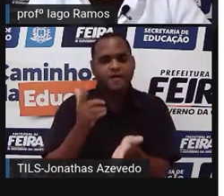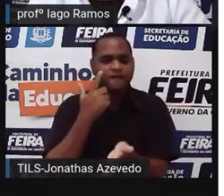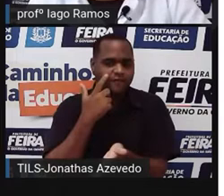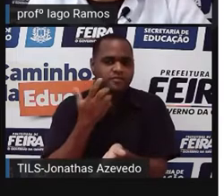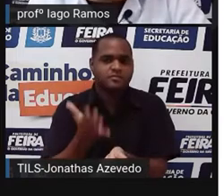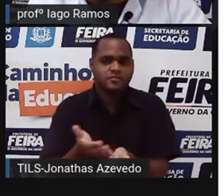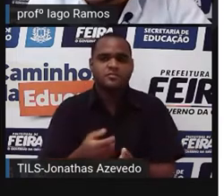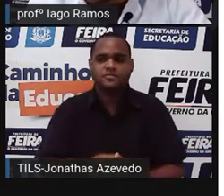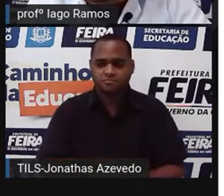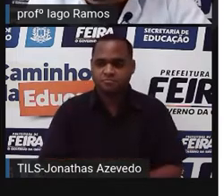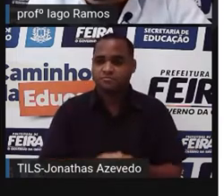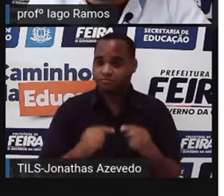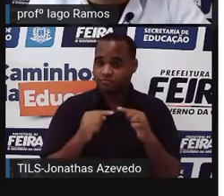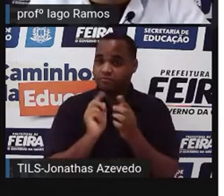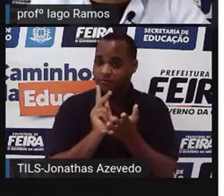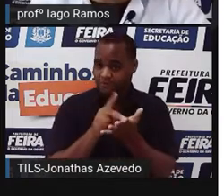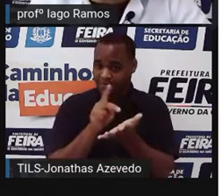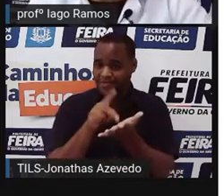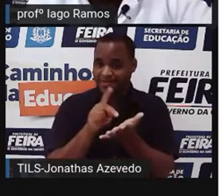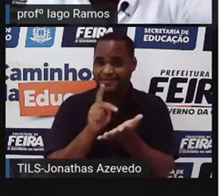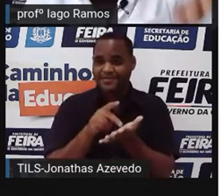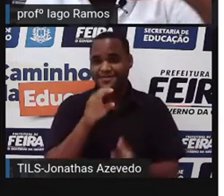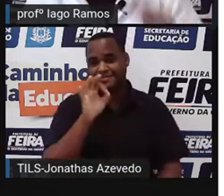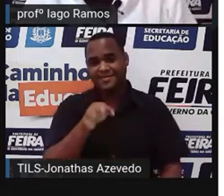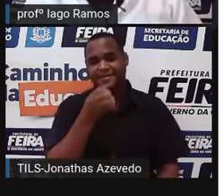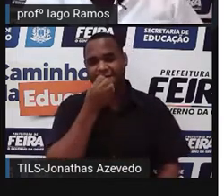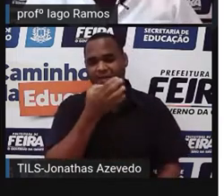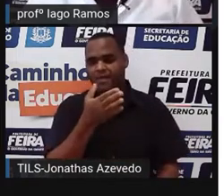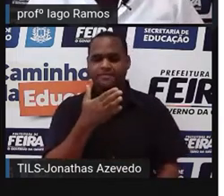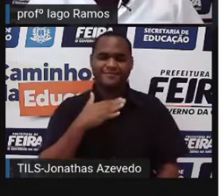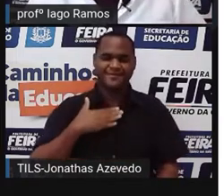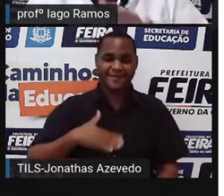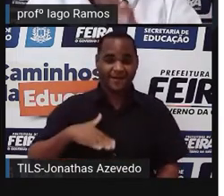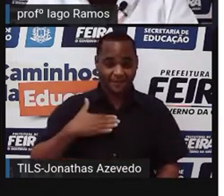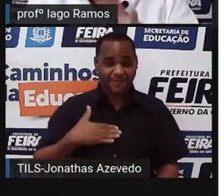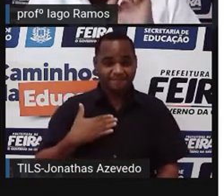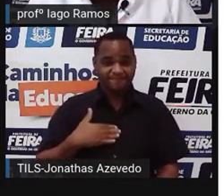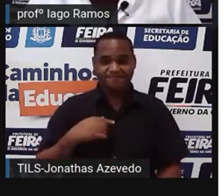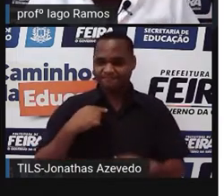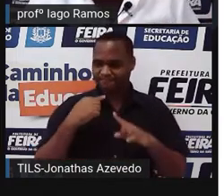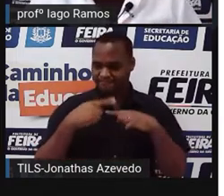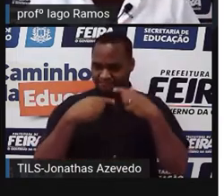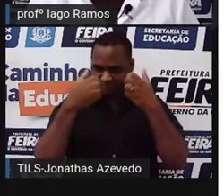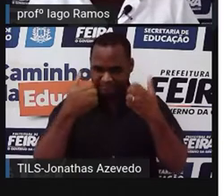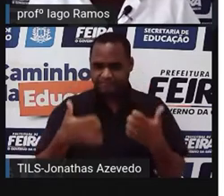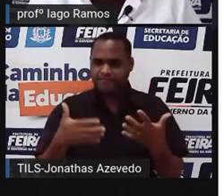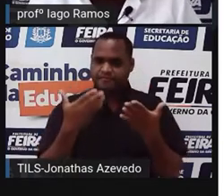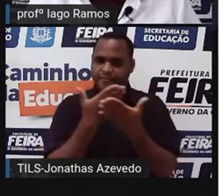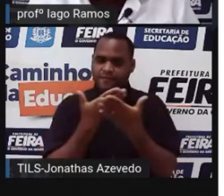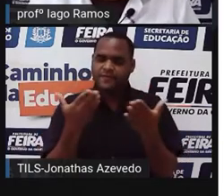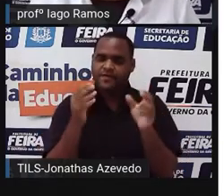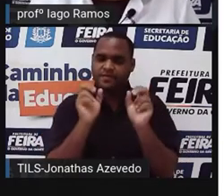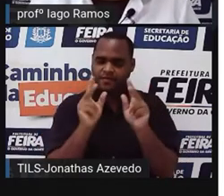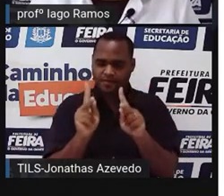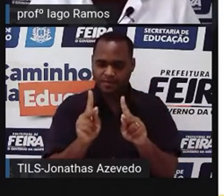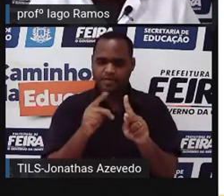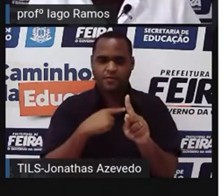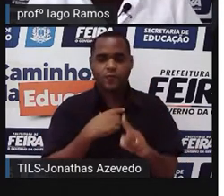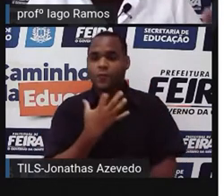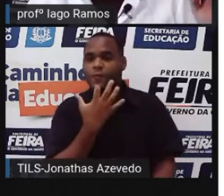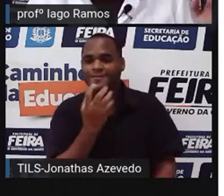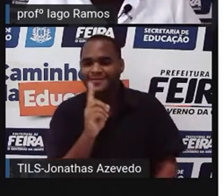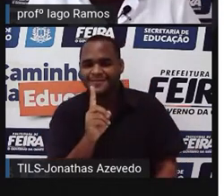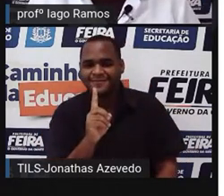isso. Verdade, tá bom? Calma, que das coisas que para você ali é